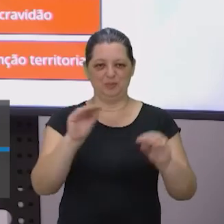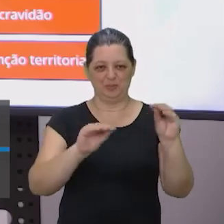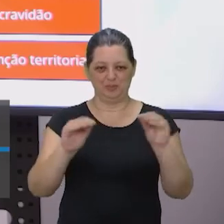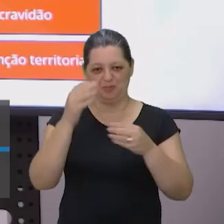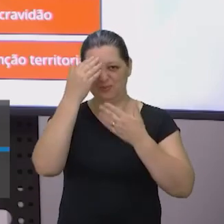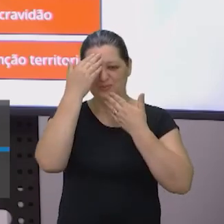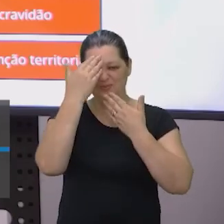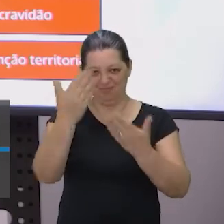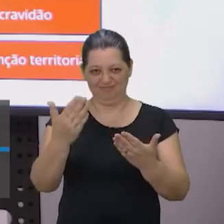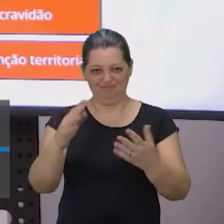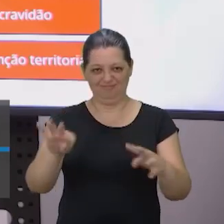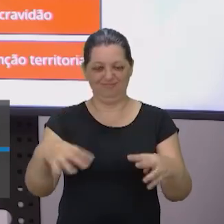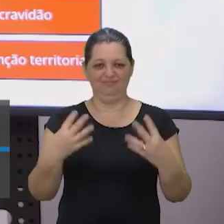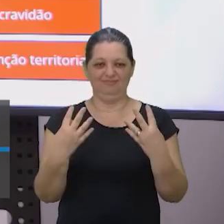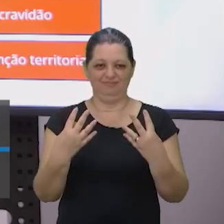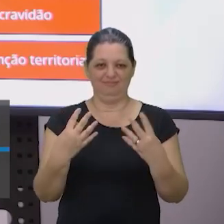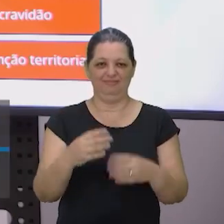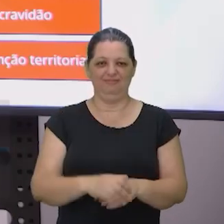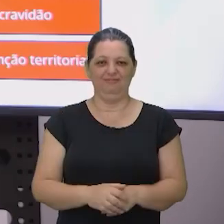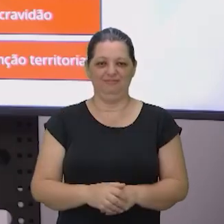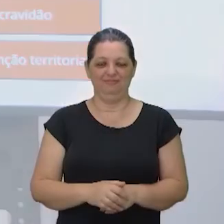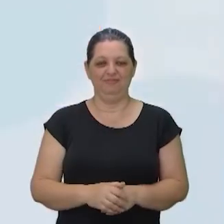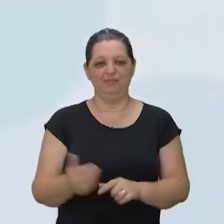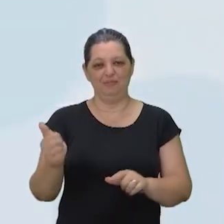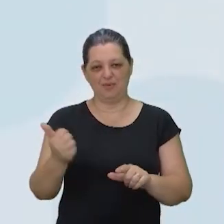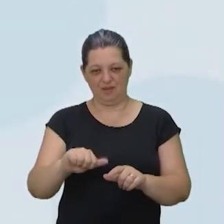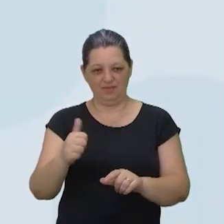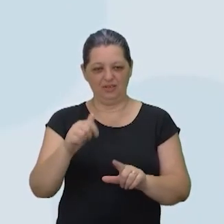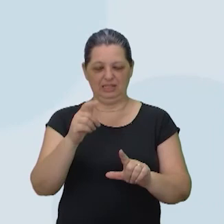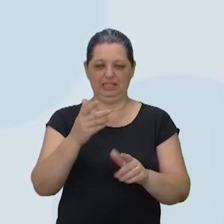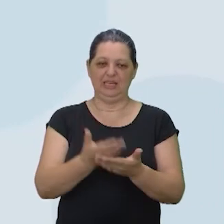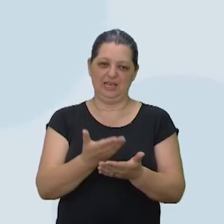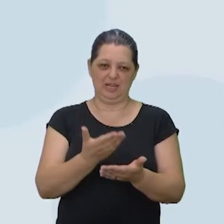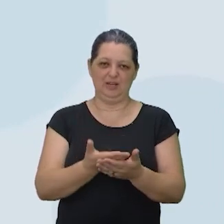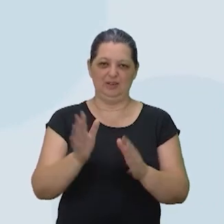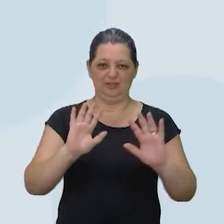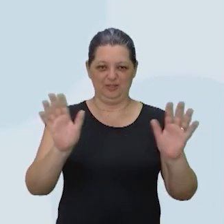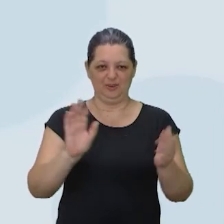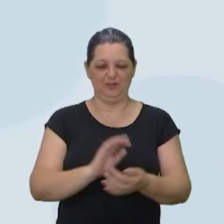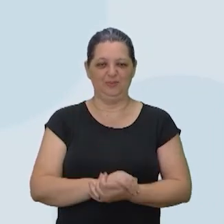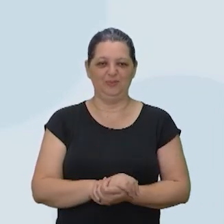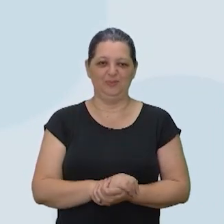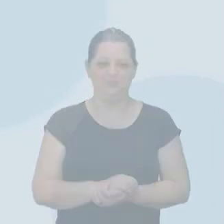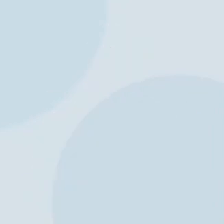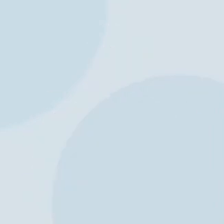obrigado pela atenção. Não esqueçam de avaliar a aula. Tchau, tchau, valeu. Tchau, tchau.